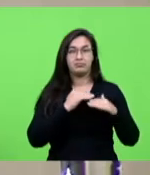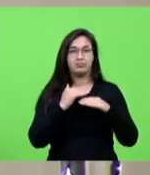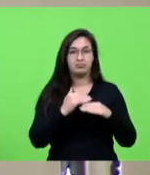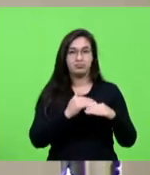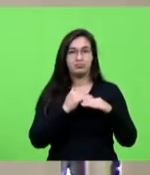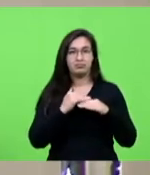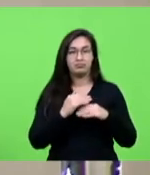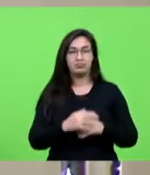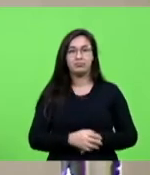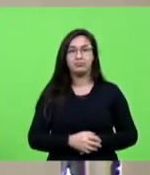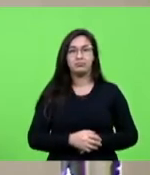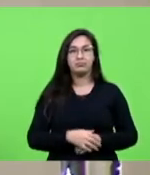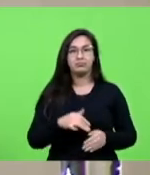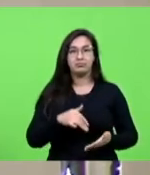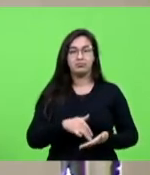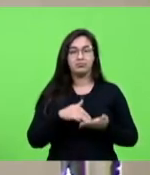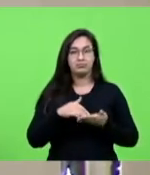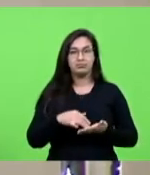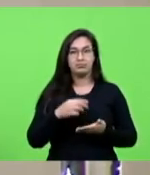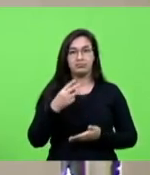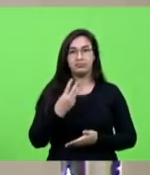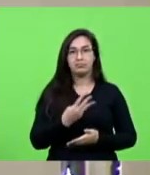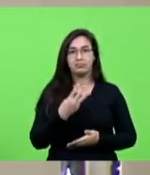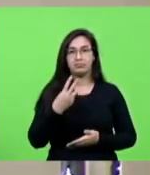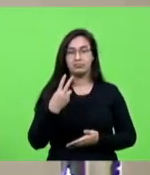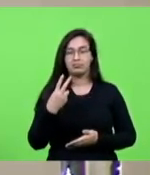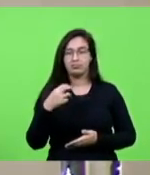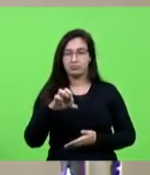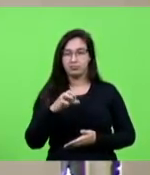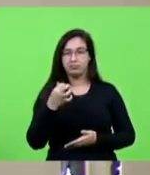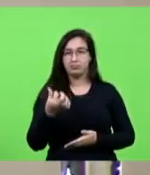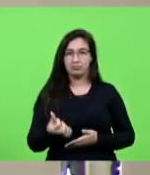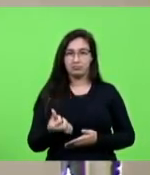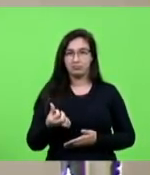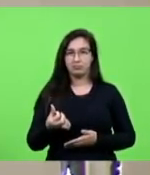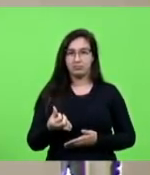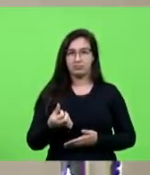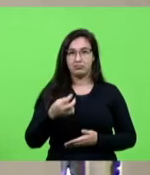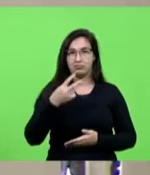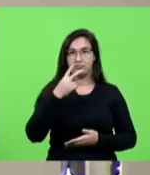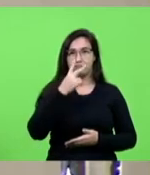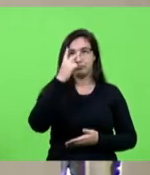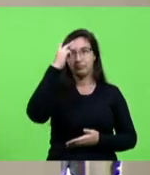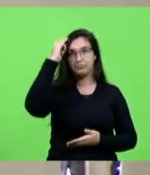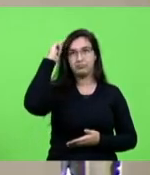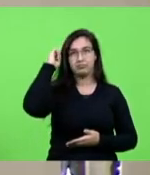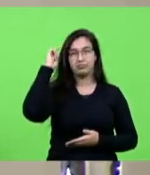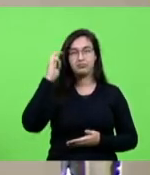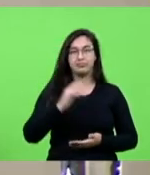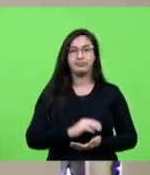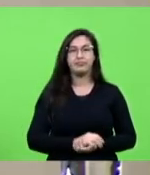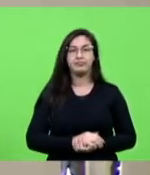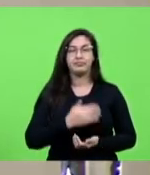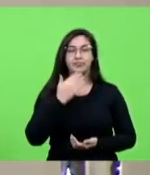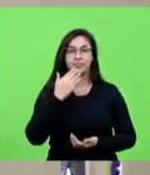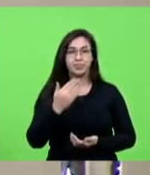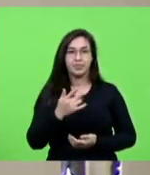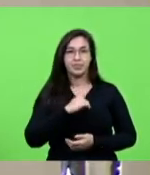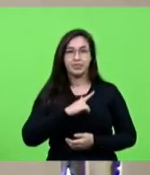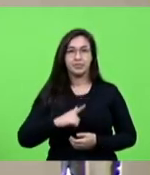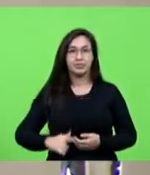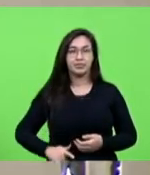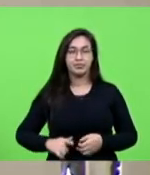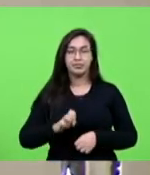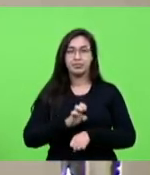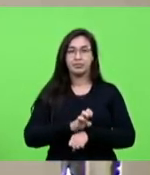por unanimidade. Moções. Moção 396, autor deputado doutor Vicente Caro Preso, apelando ao governador do Estado